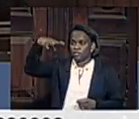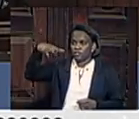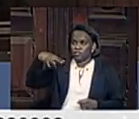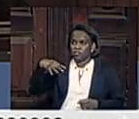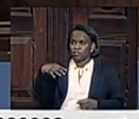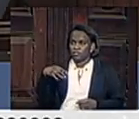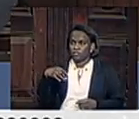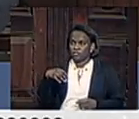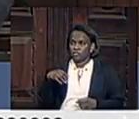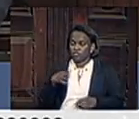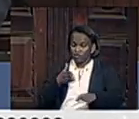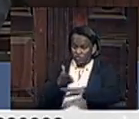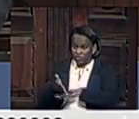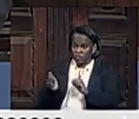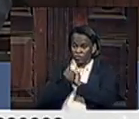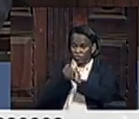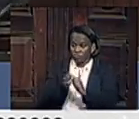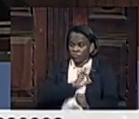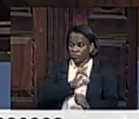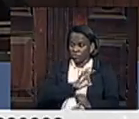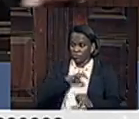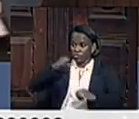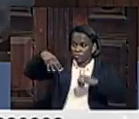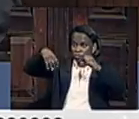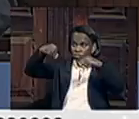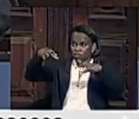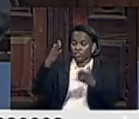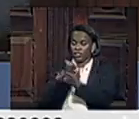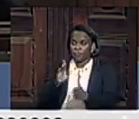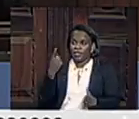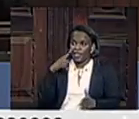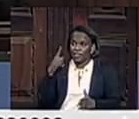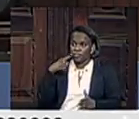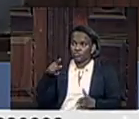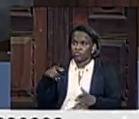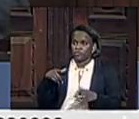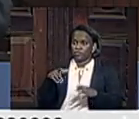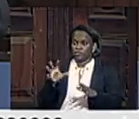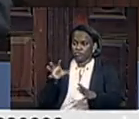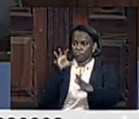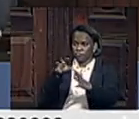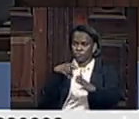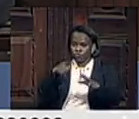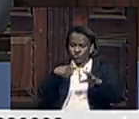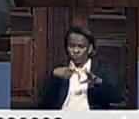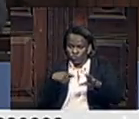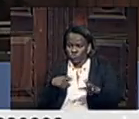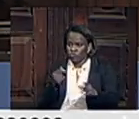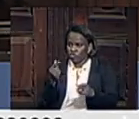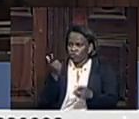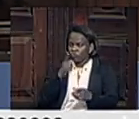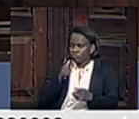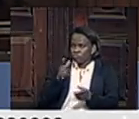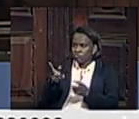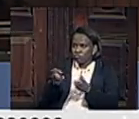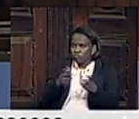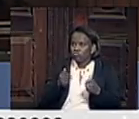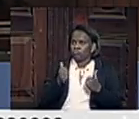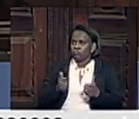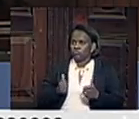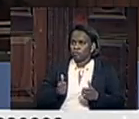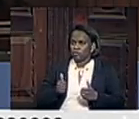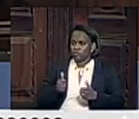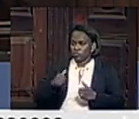a energia, chegou na frente para acabar com os gatos, colocar o relógio formal, arrecadar. A Light